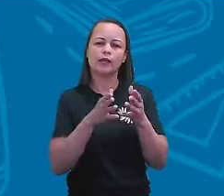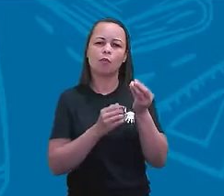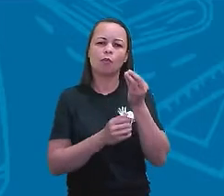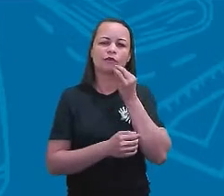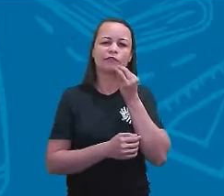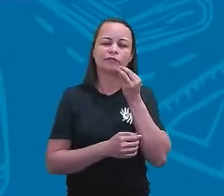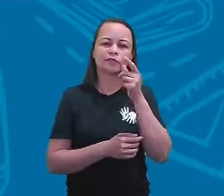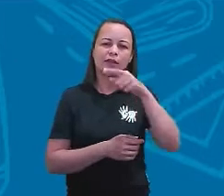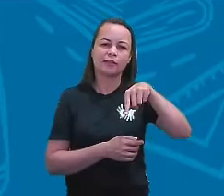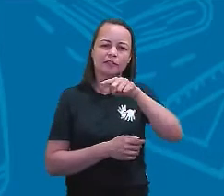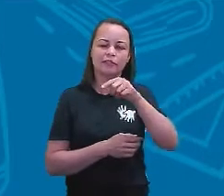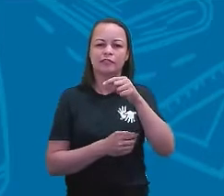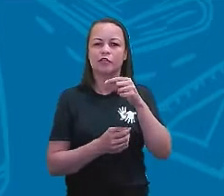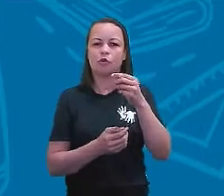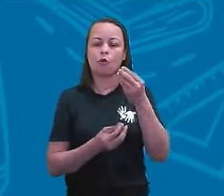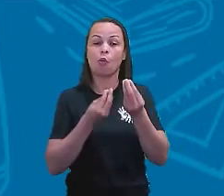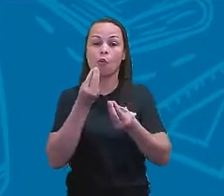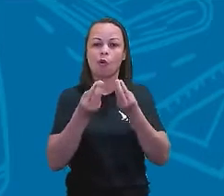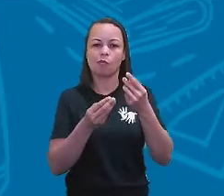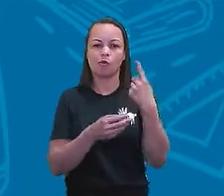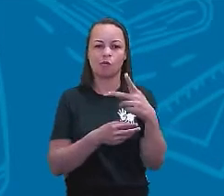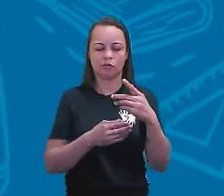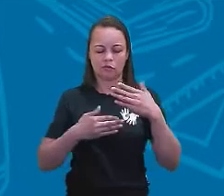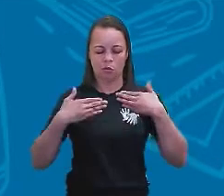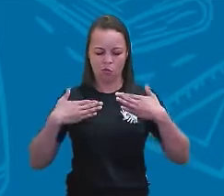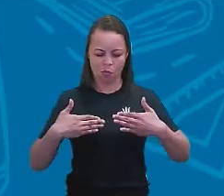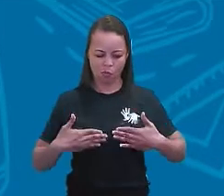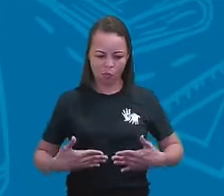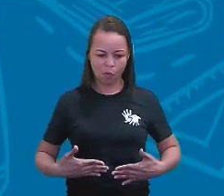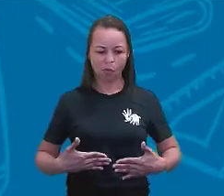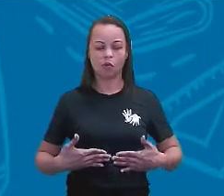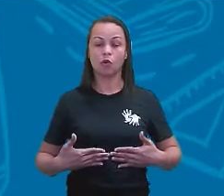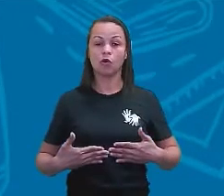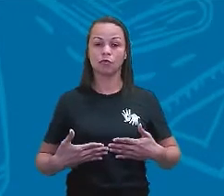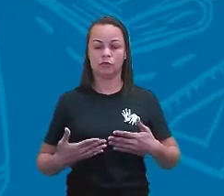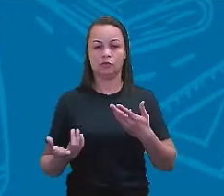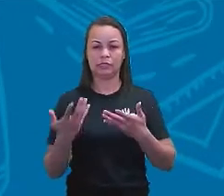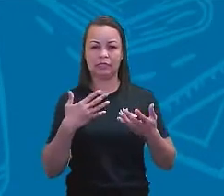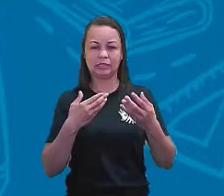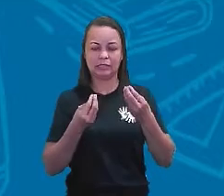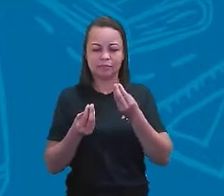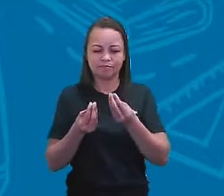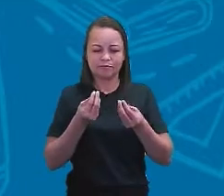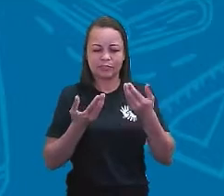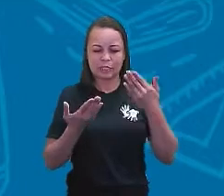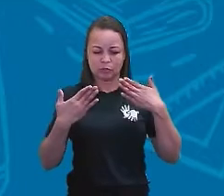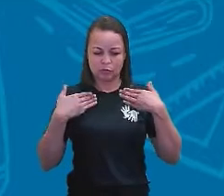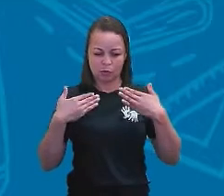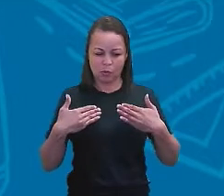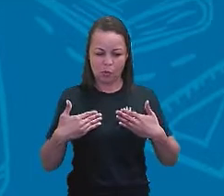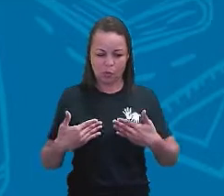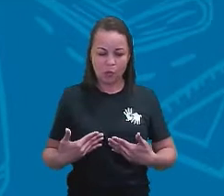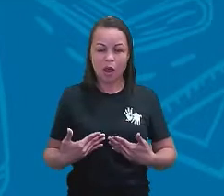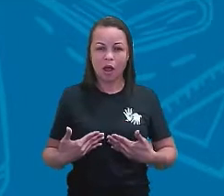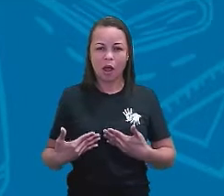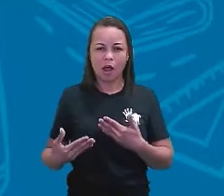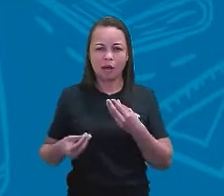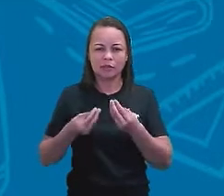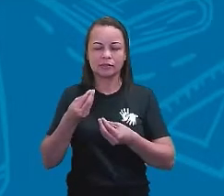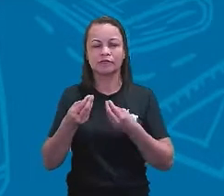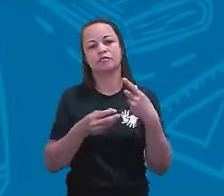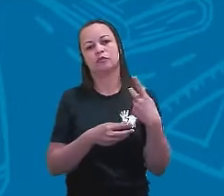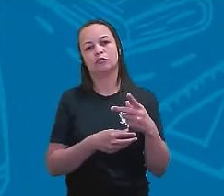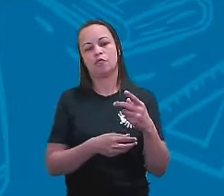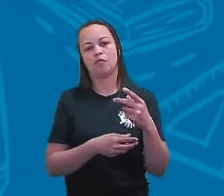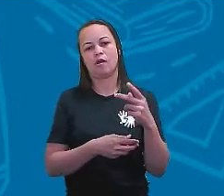entender como a fisiologia do teu corpo, como essa cascata química, como essa orquestra química tem a ver com a tua